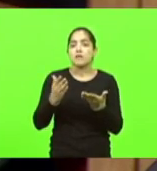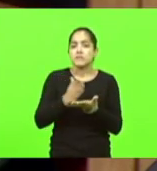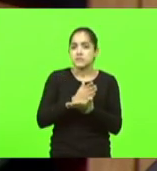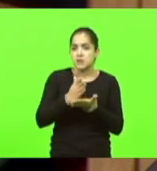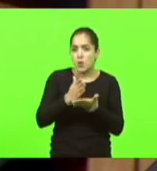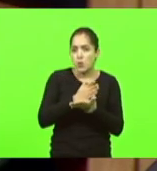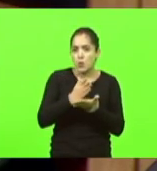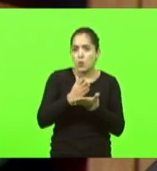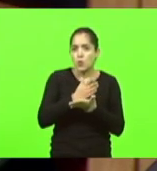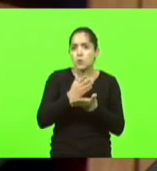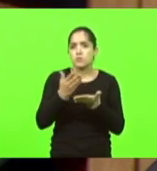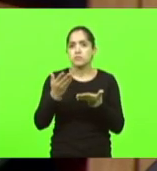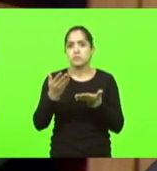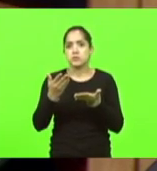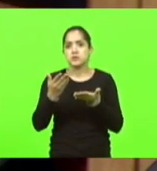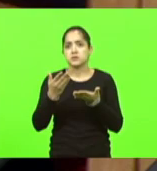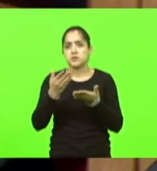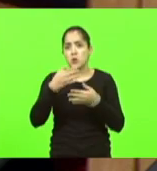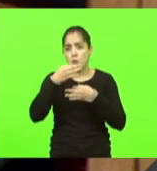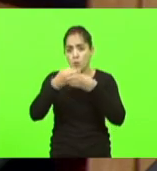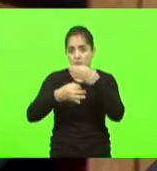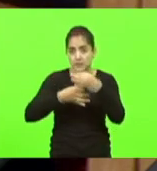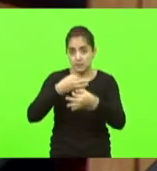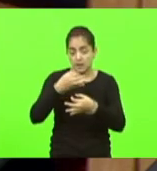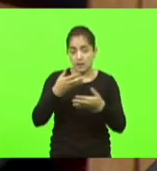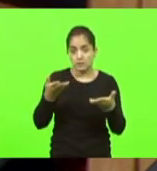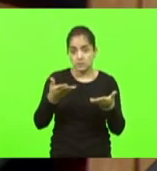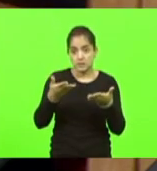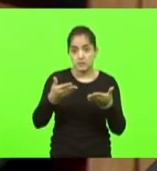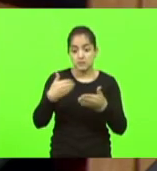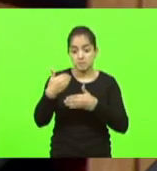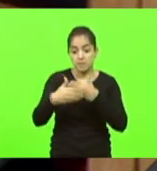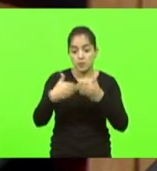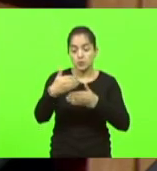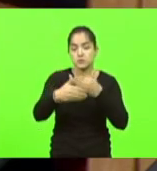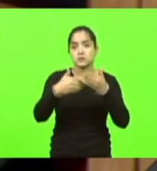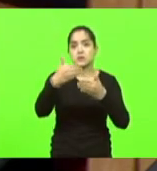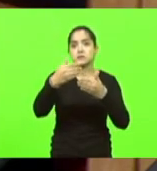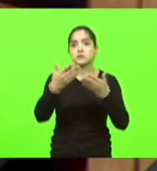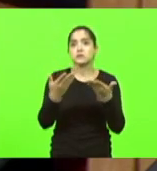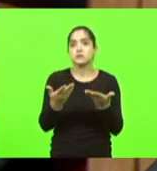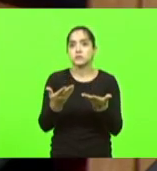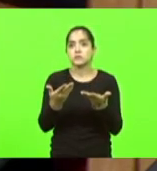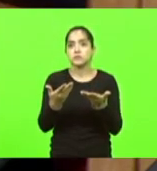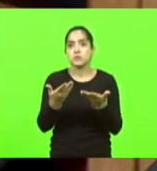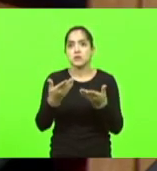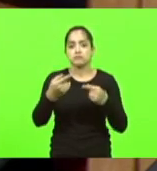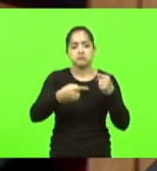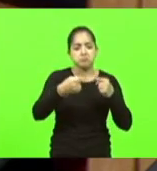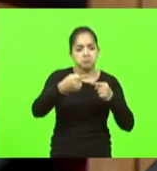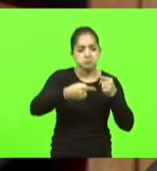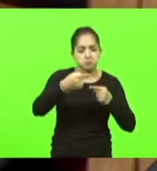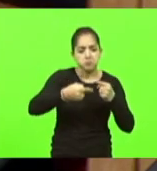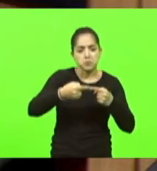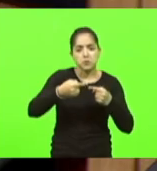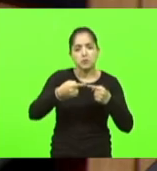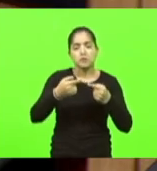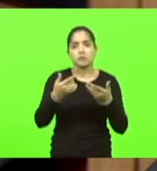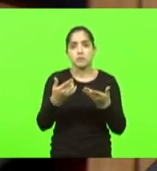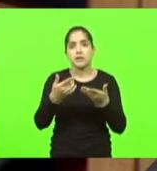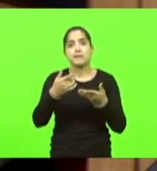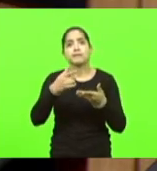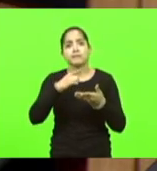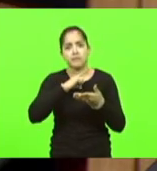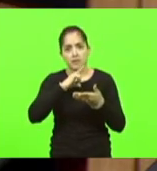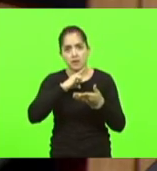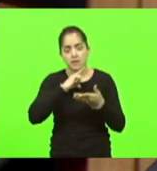acerca desse processo que vivemos e não é coerente dizer que não houve diálogo porque houve